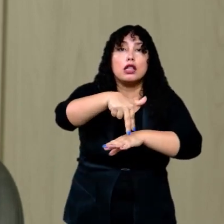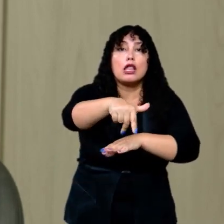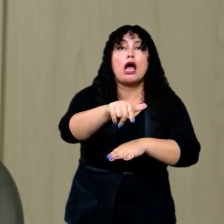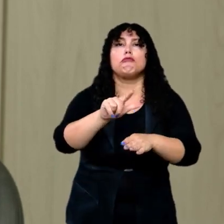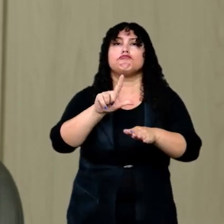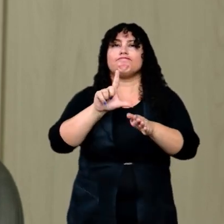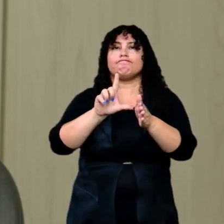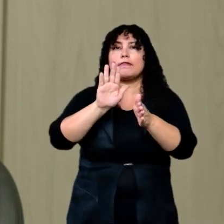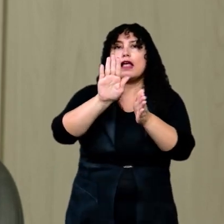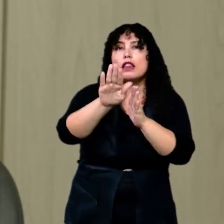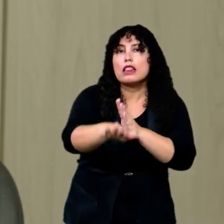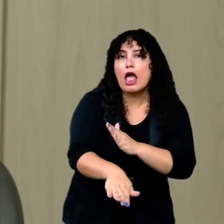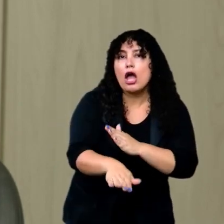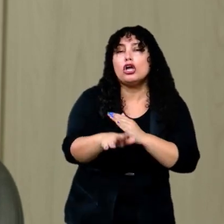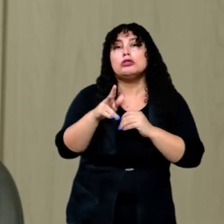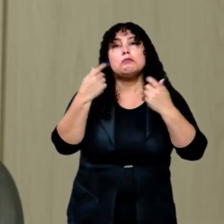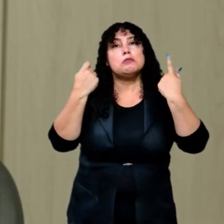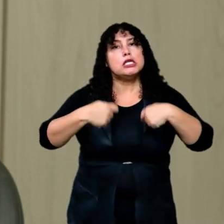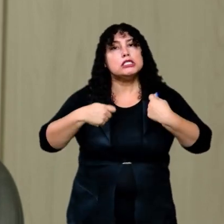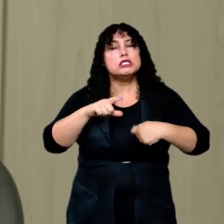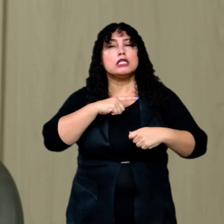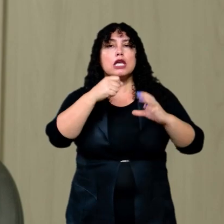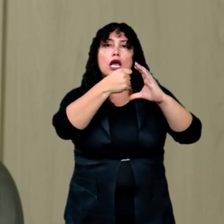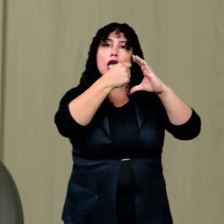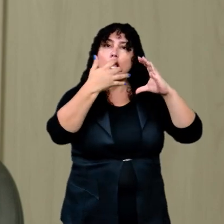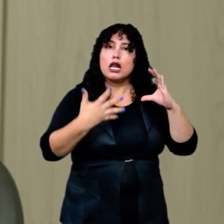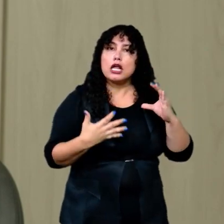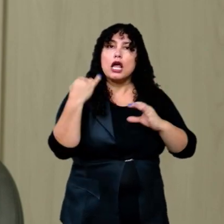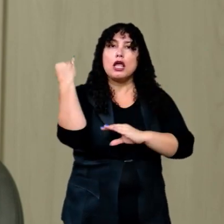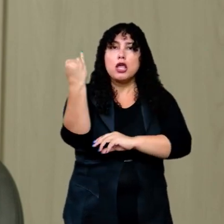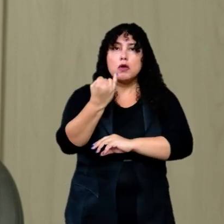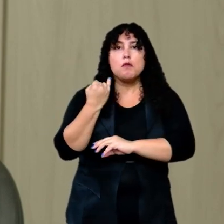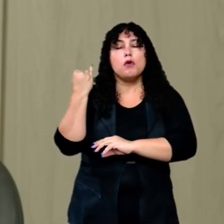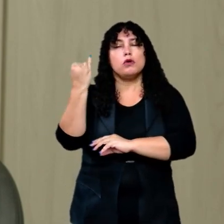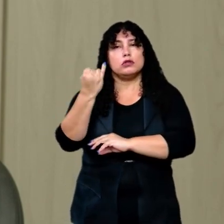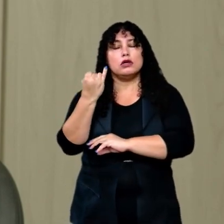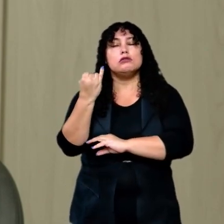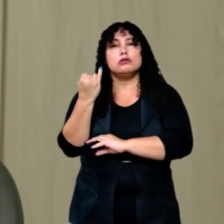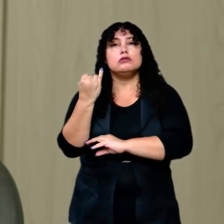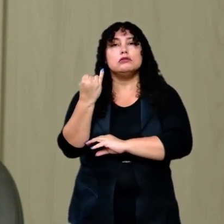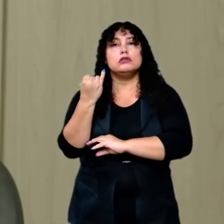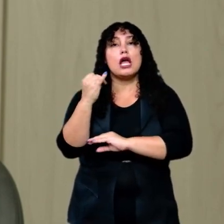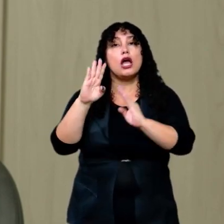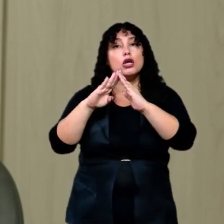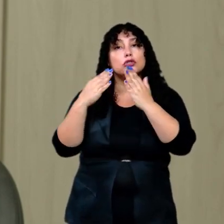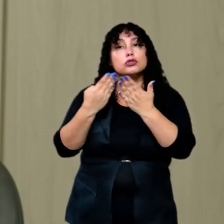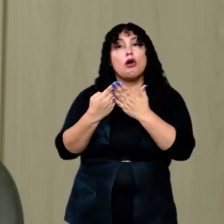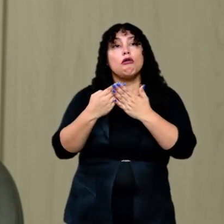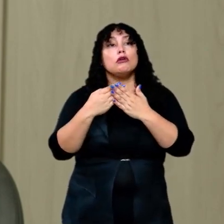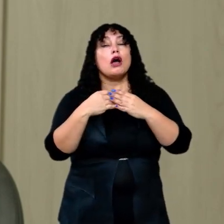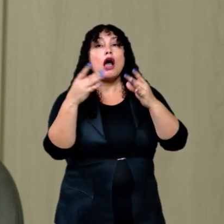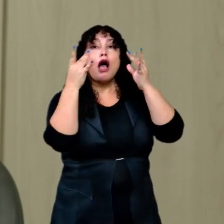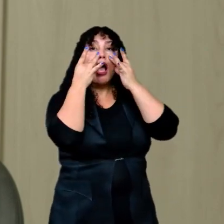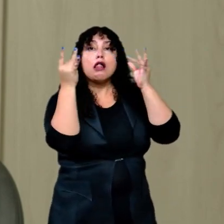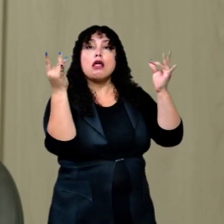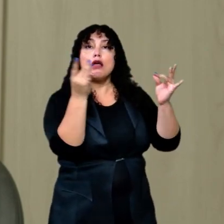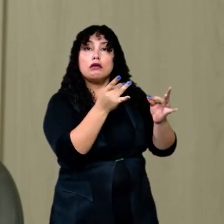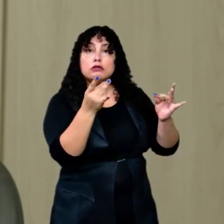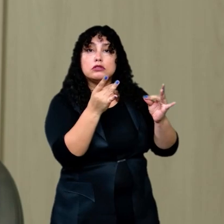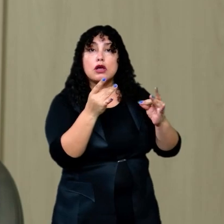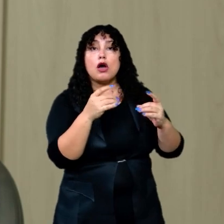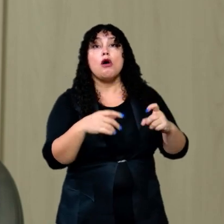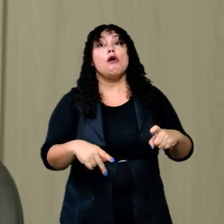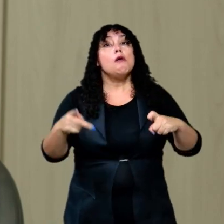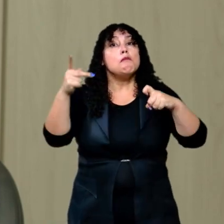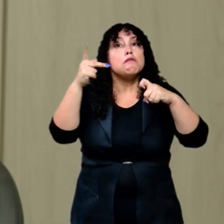Então, a gente precisa ter essas características. Então, é importante a escola alertar, né, os